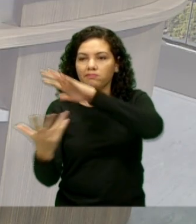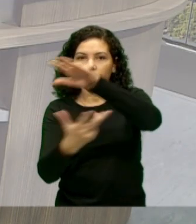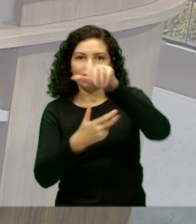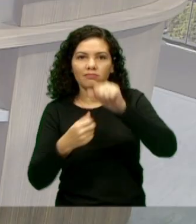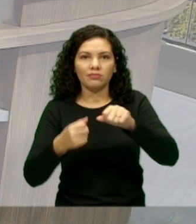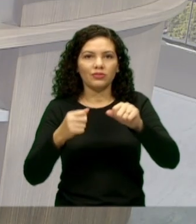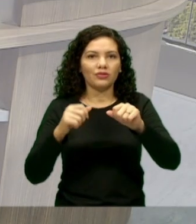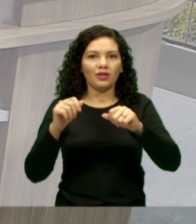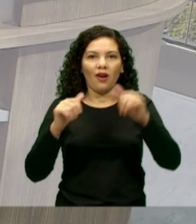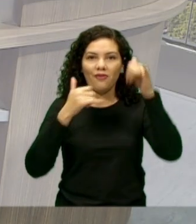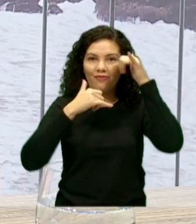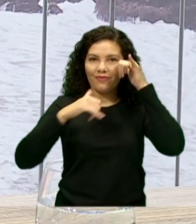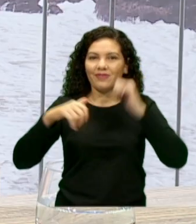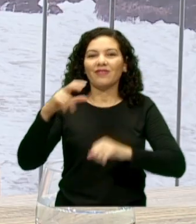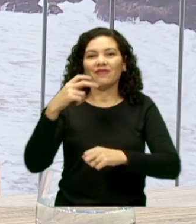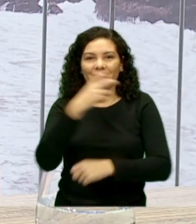prevenção.